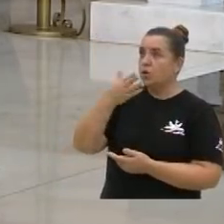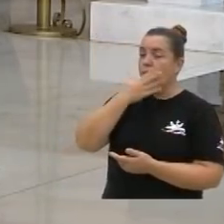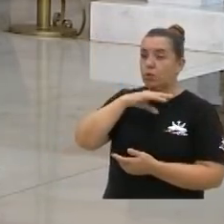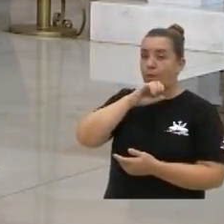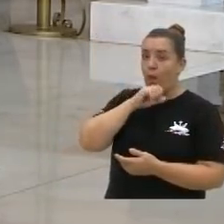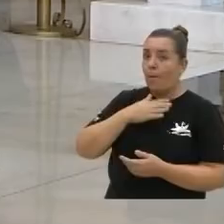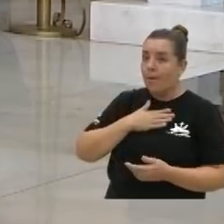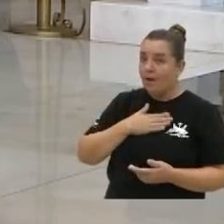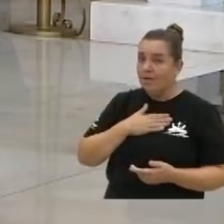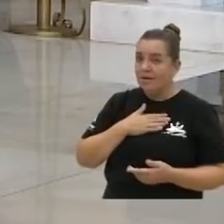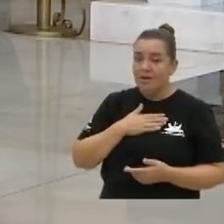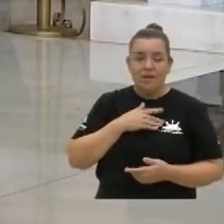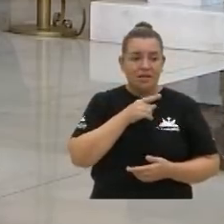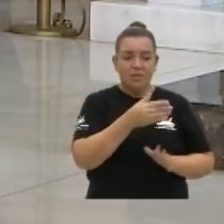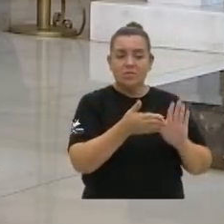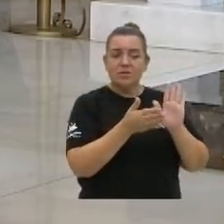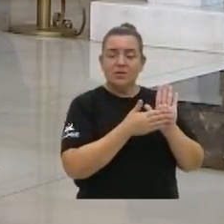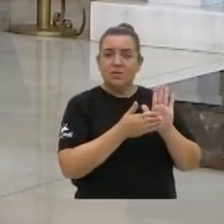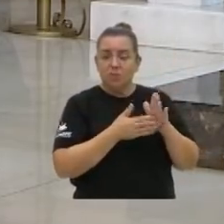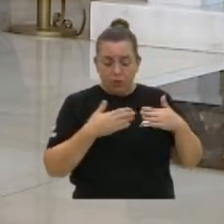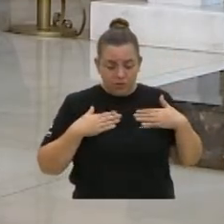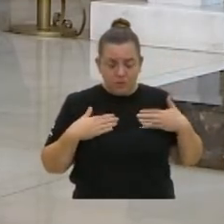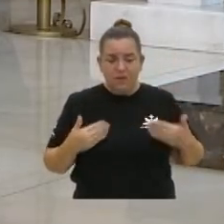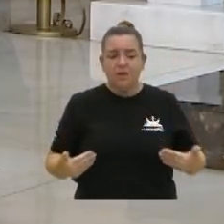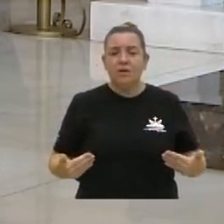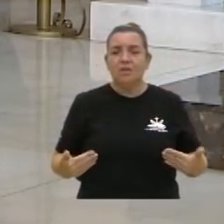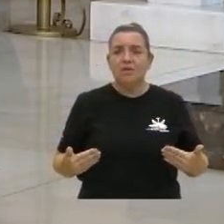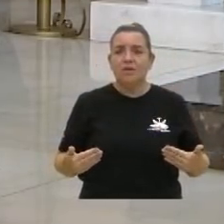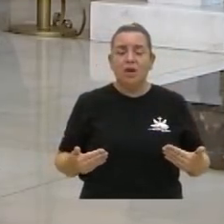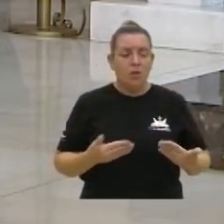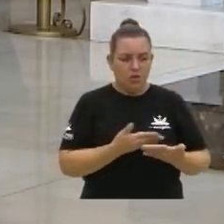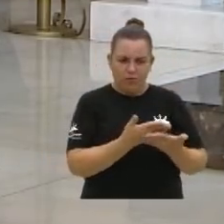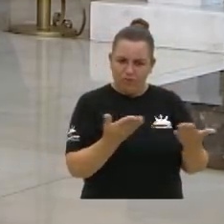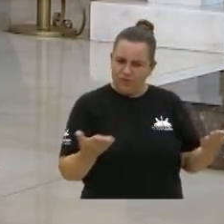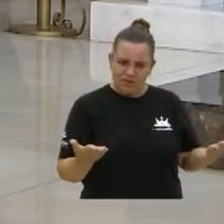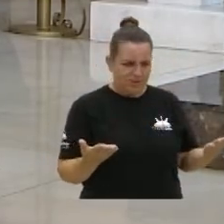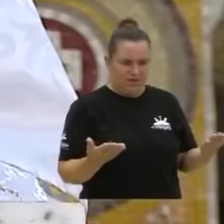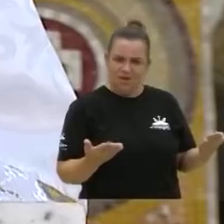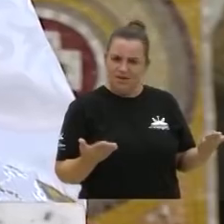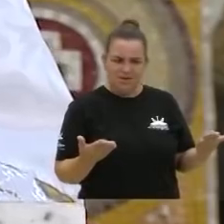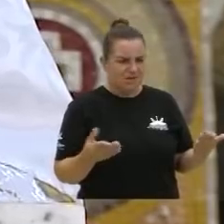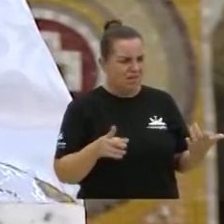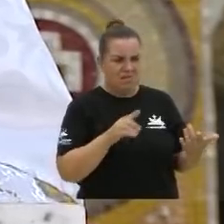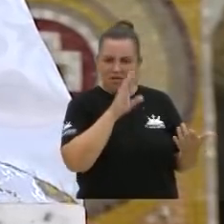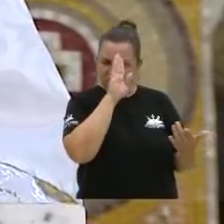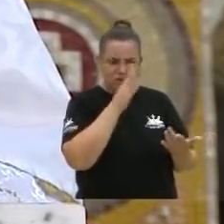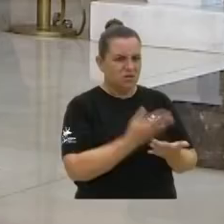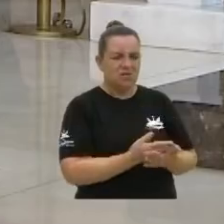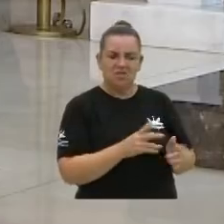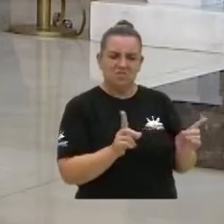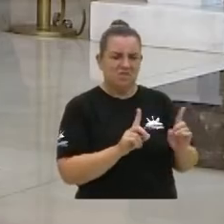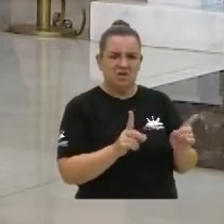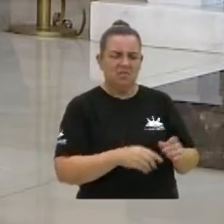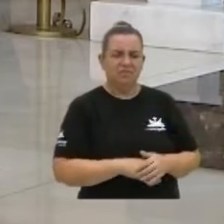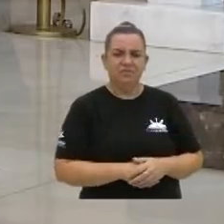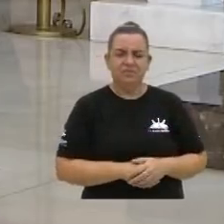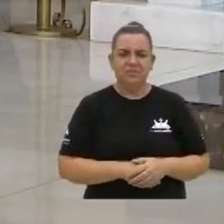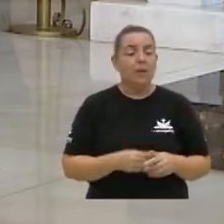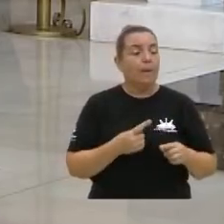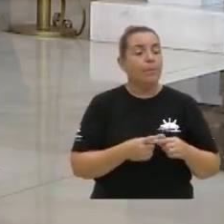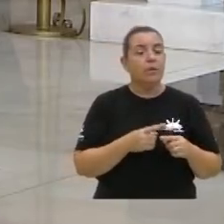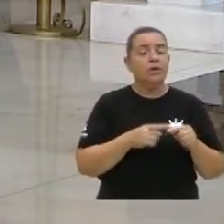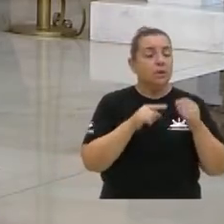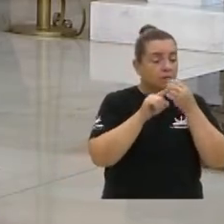Pai dão testemunho de mim. Vós, porém, não acreditais, porque